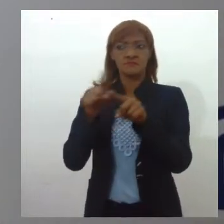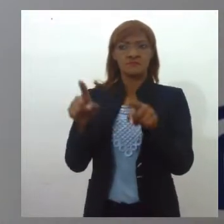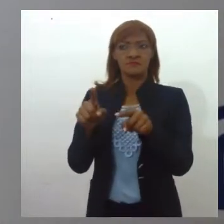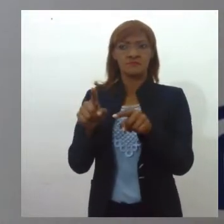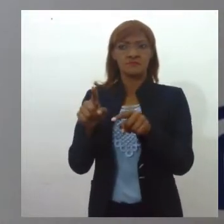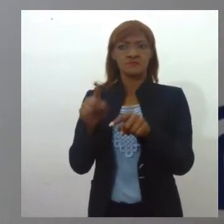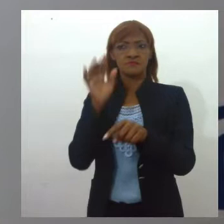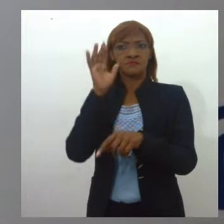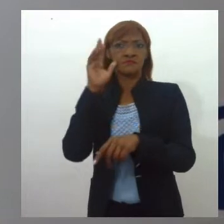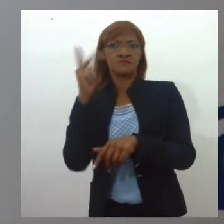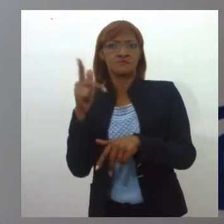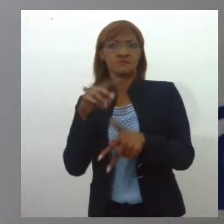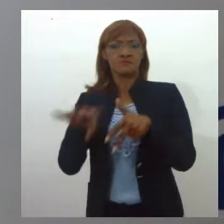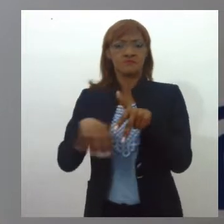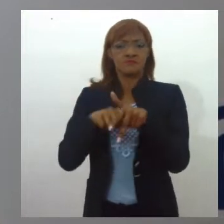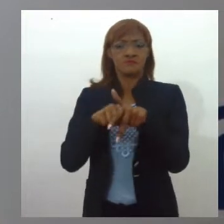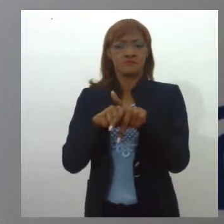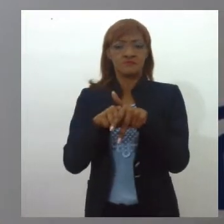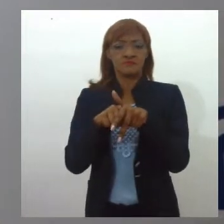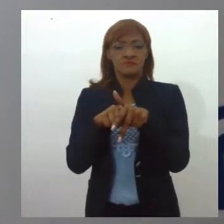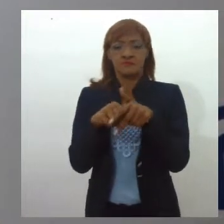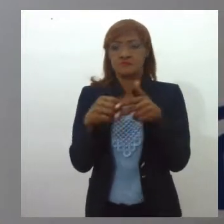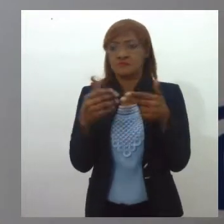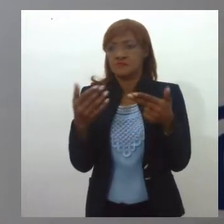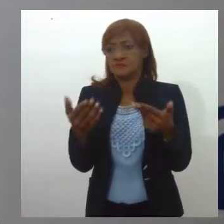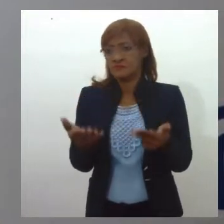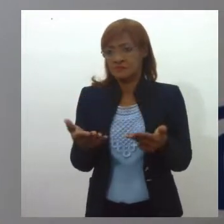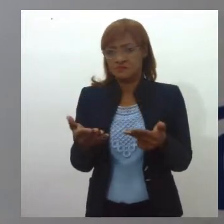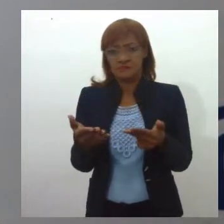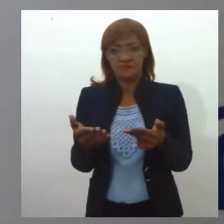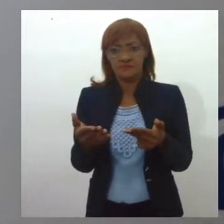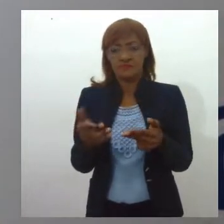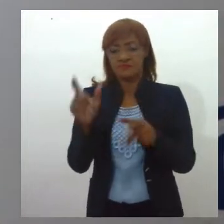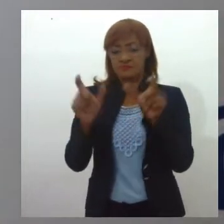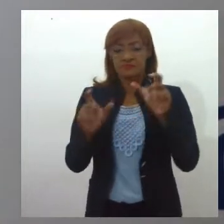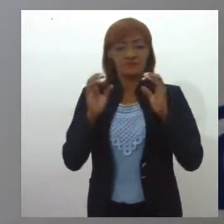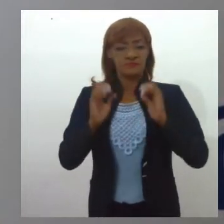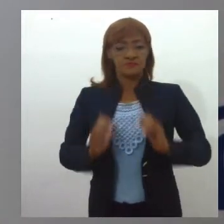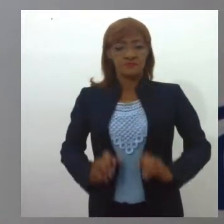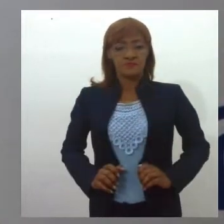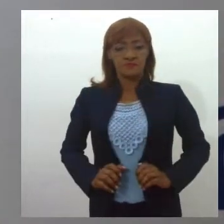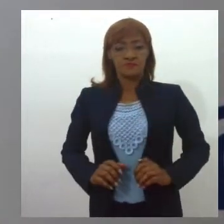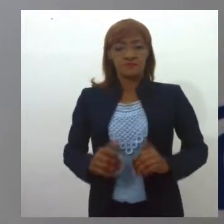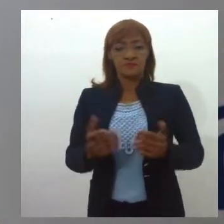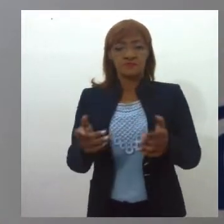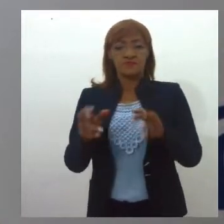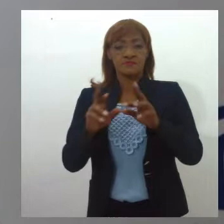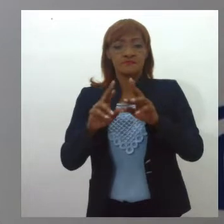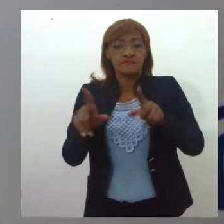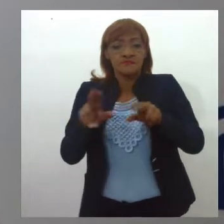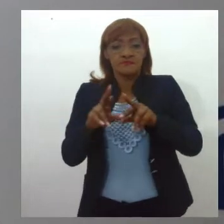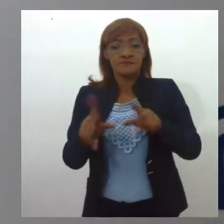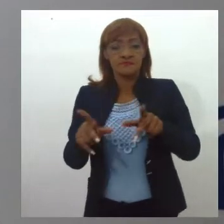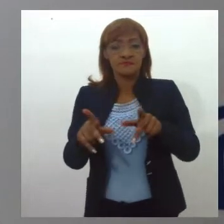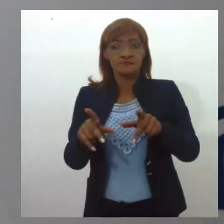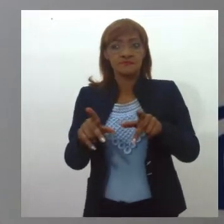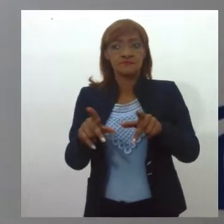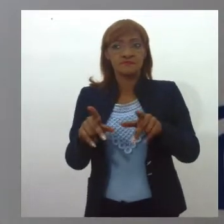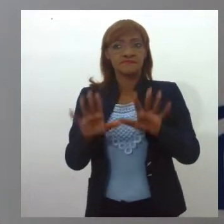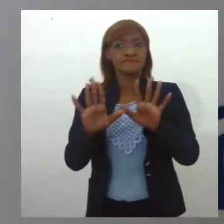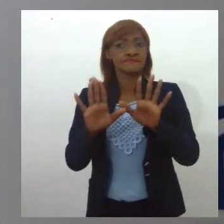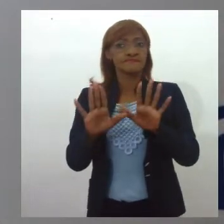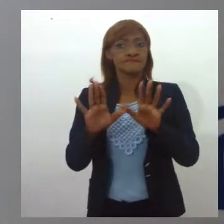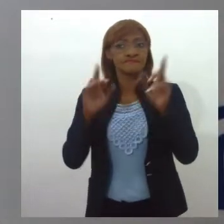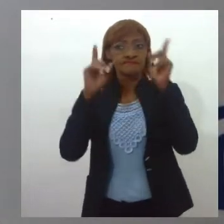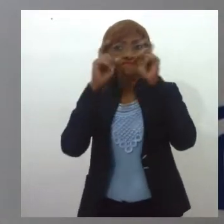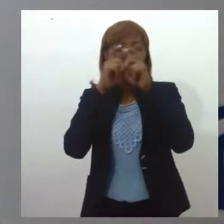ato ilícito que atentava contra a ética e a moral, porque o abuso do poder político é uma questão muito teórica